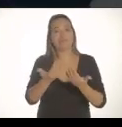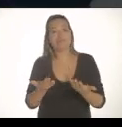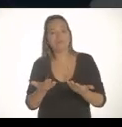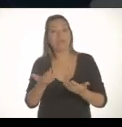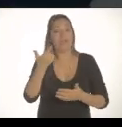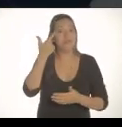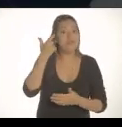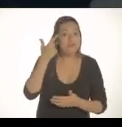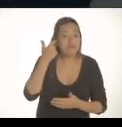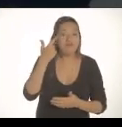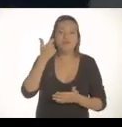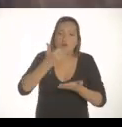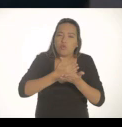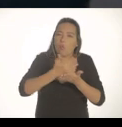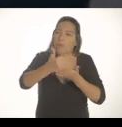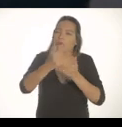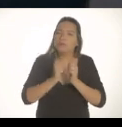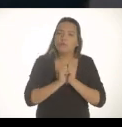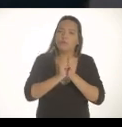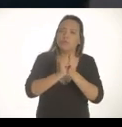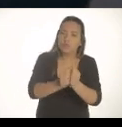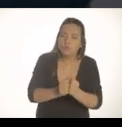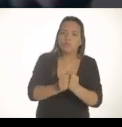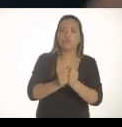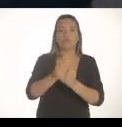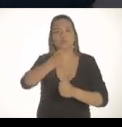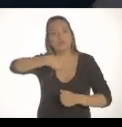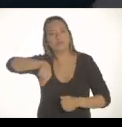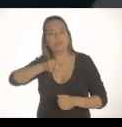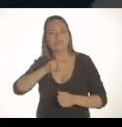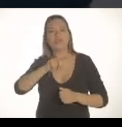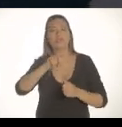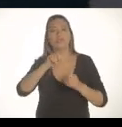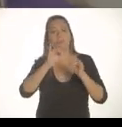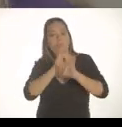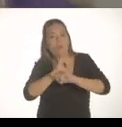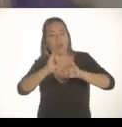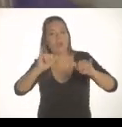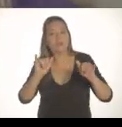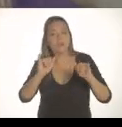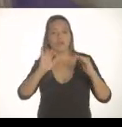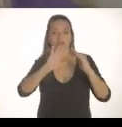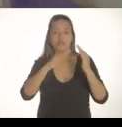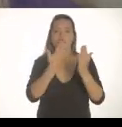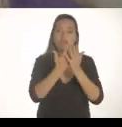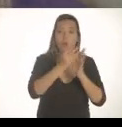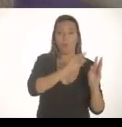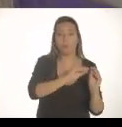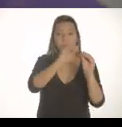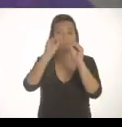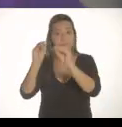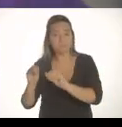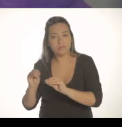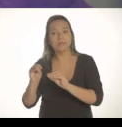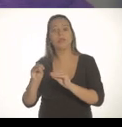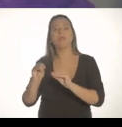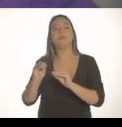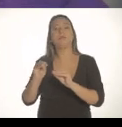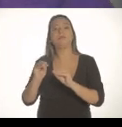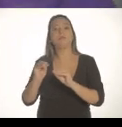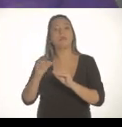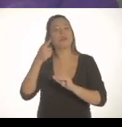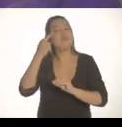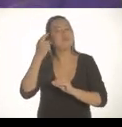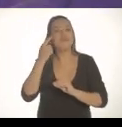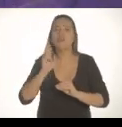gente, desde o início, quando foi anunciado isso, em que a escola sairia de lá, ele se colocou assim,